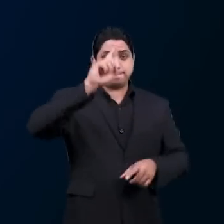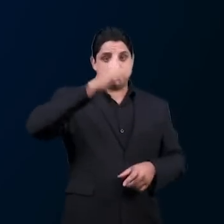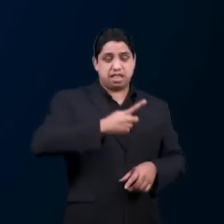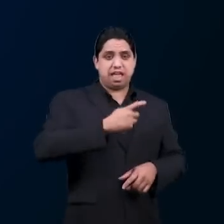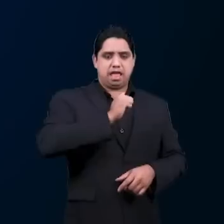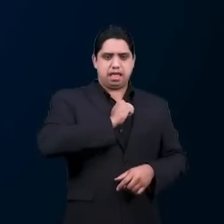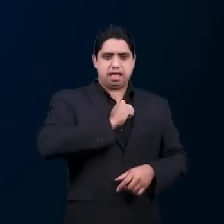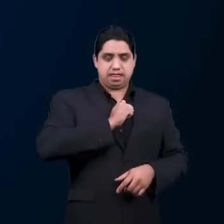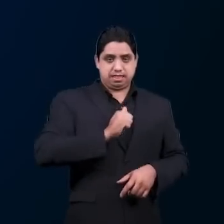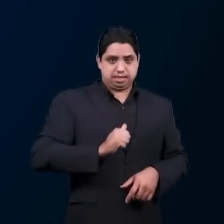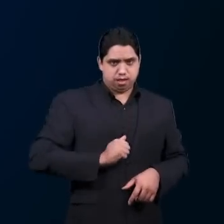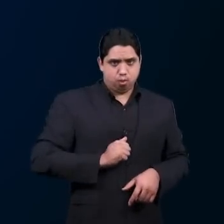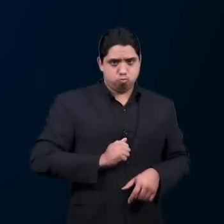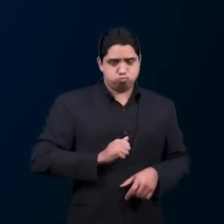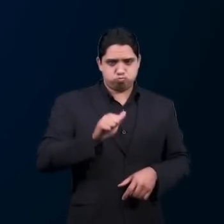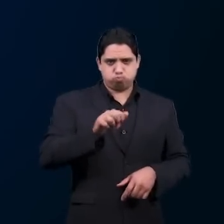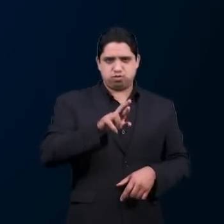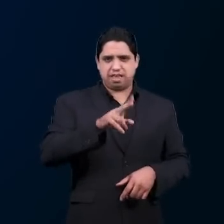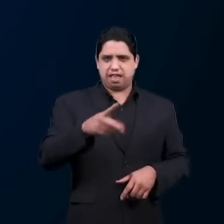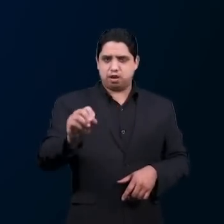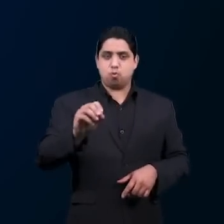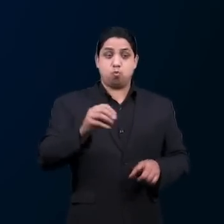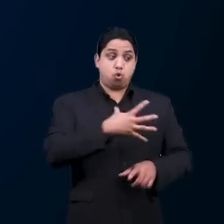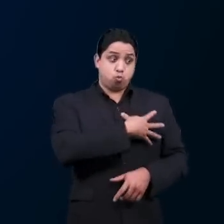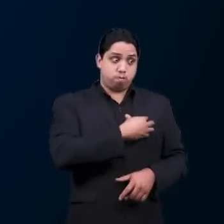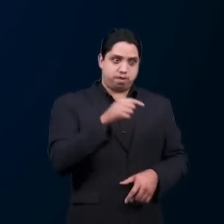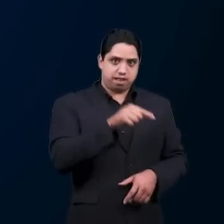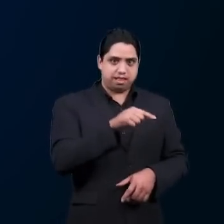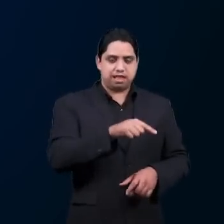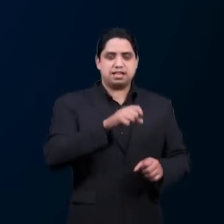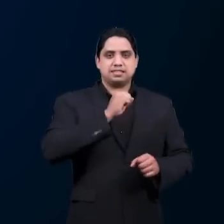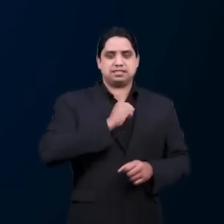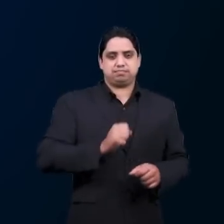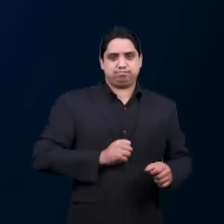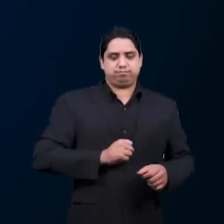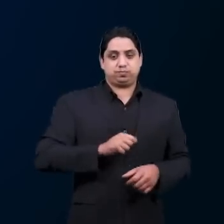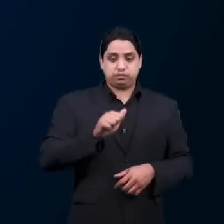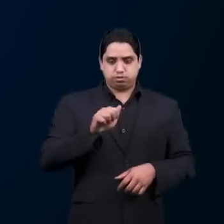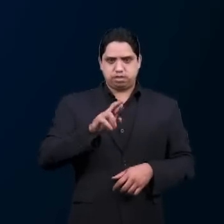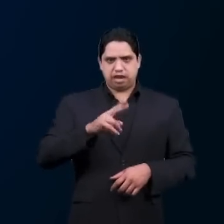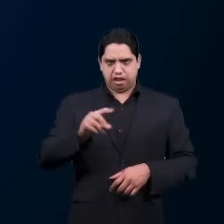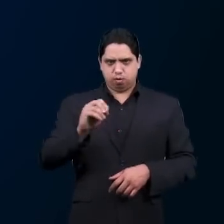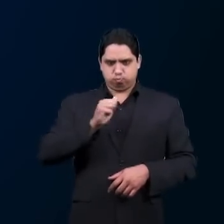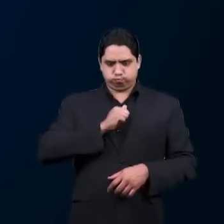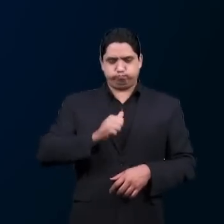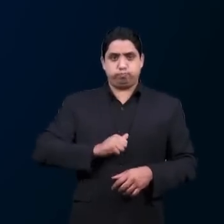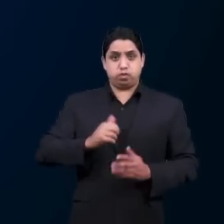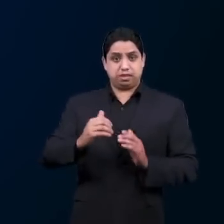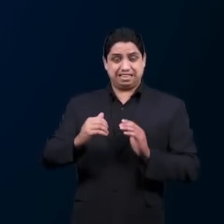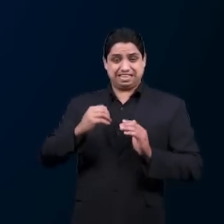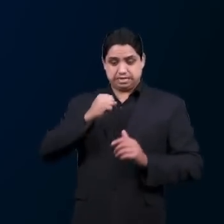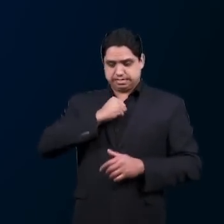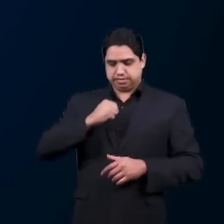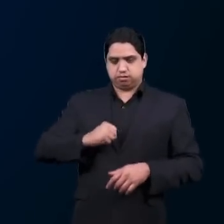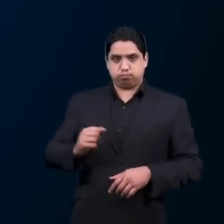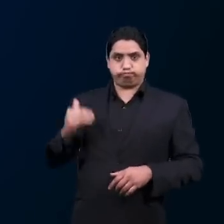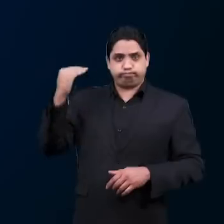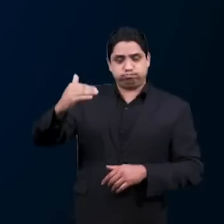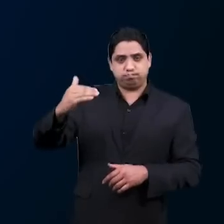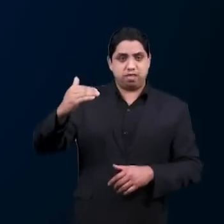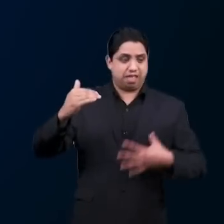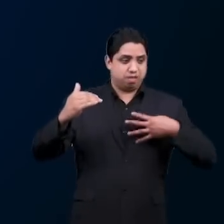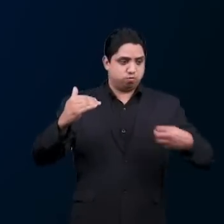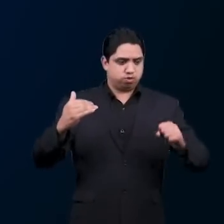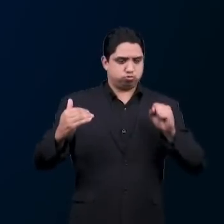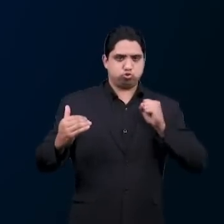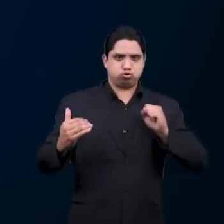filhos sacerdotes do povo de Israel. Arão sendo sumo sacerdote e seus filhos